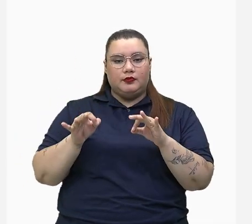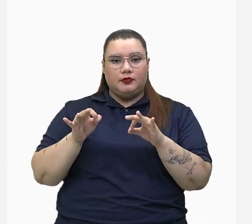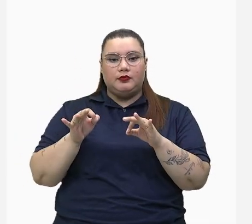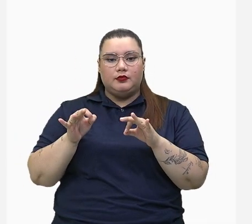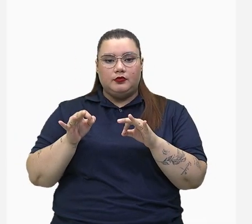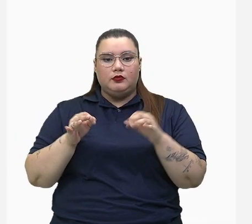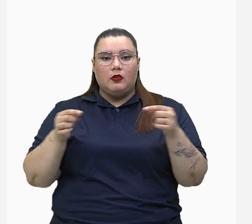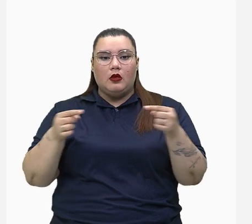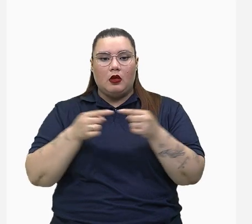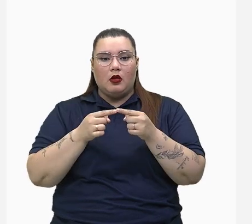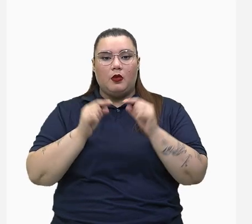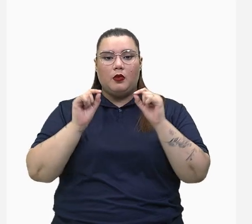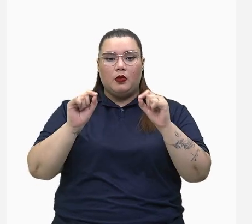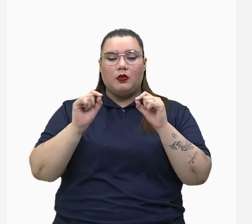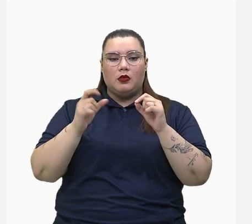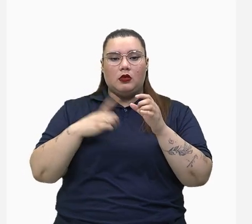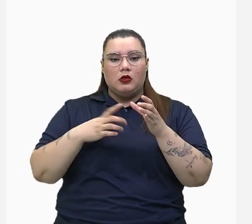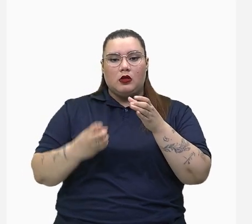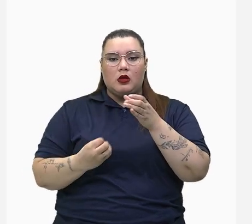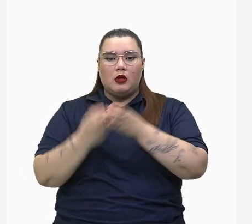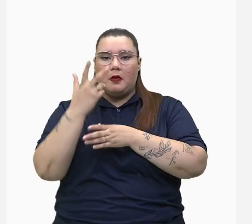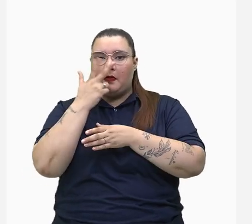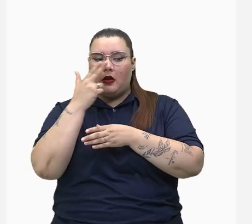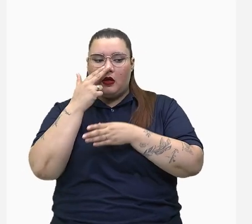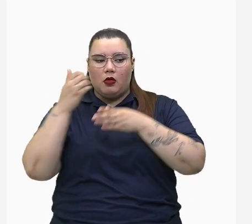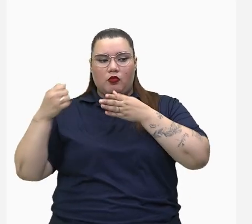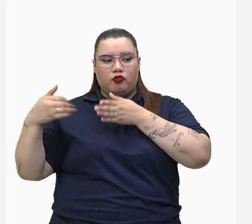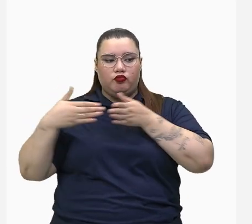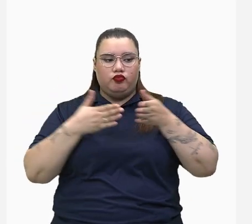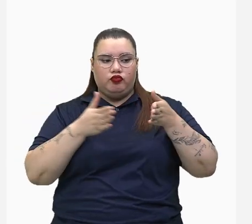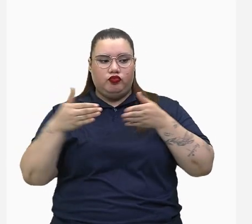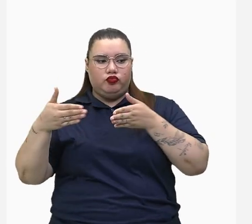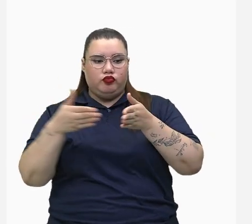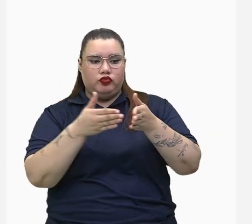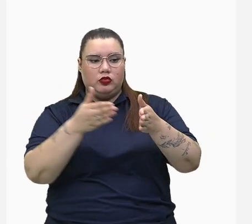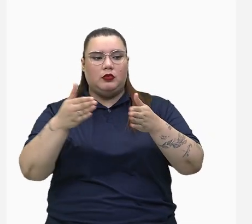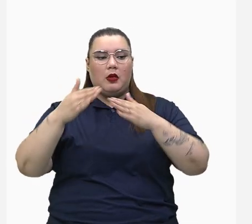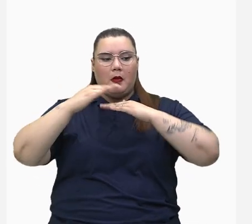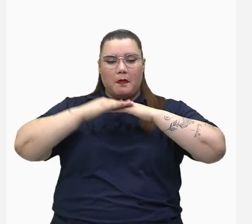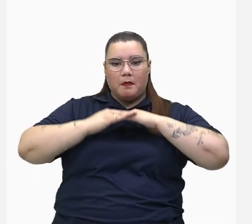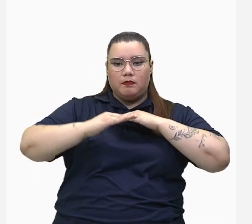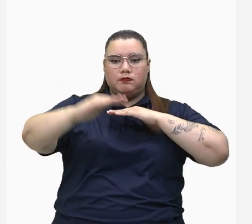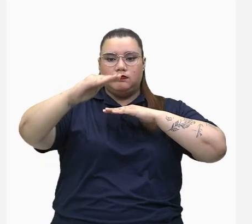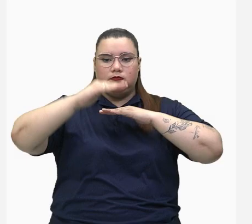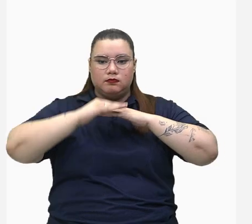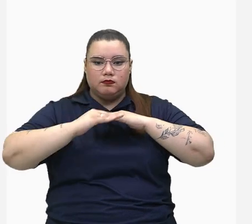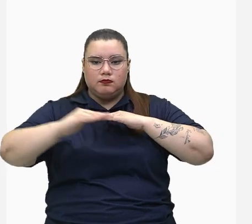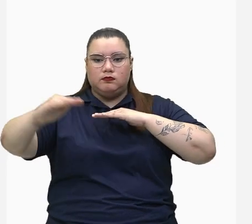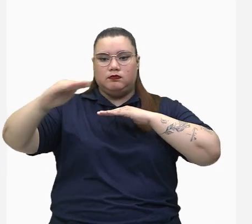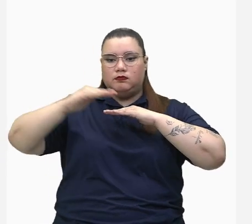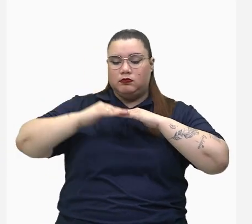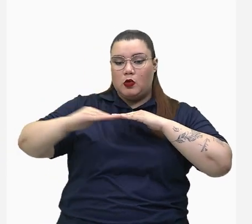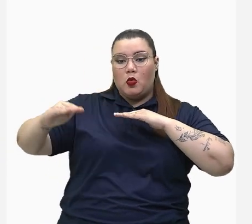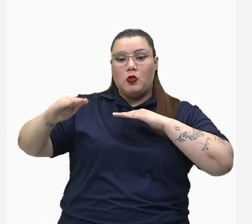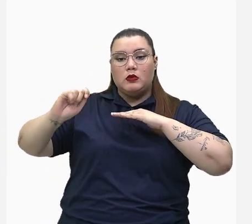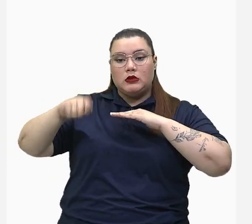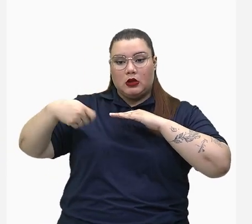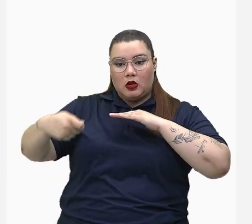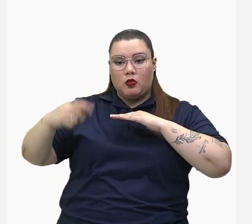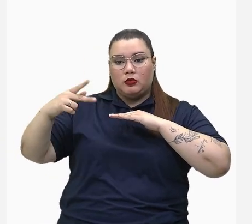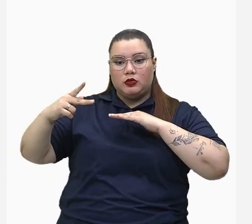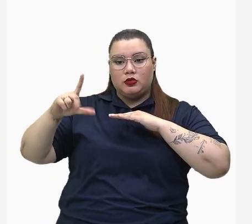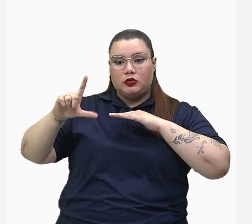que formam ali esse labirinto da nossa bacia hidrográfica amazônica.